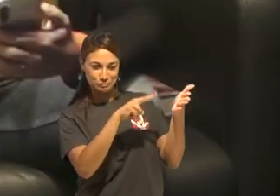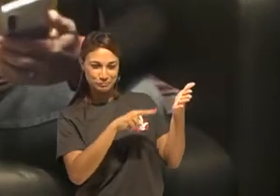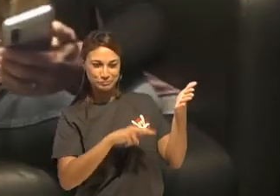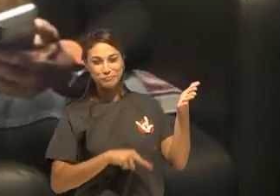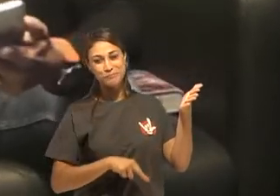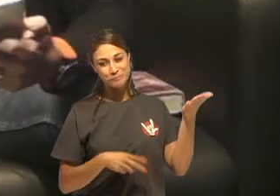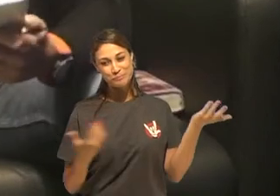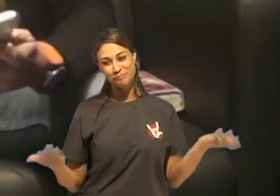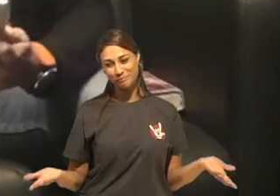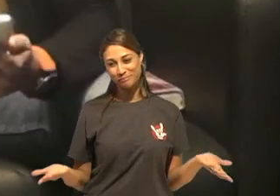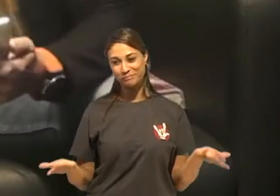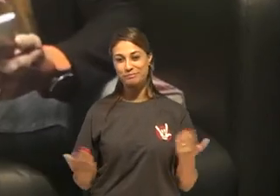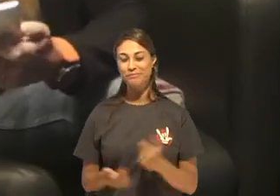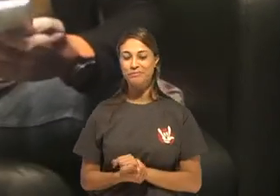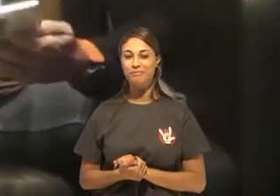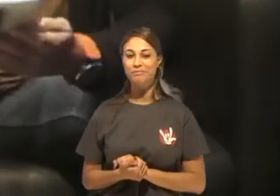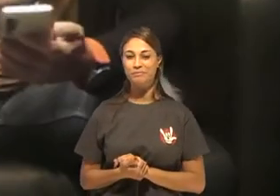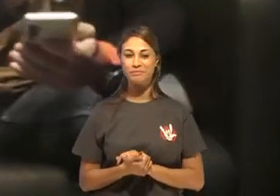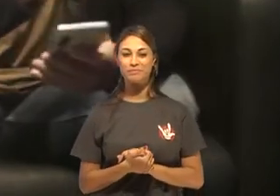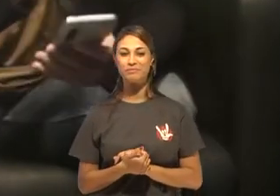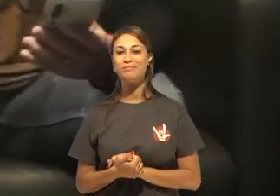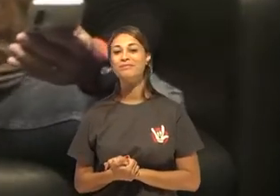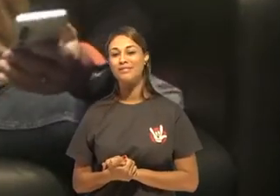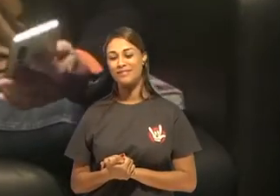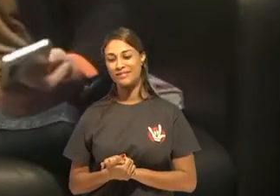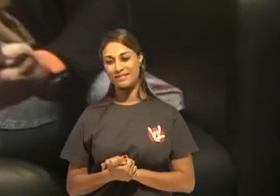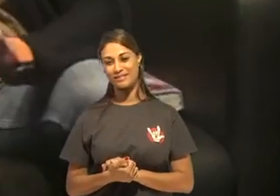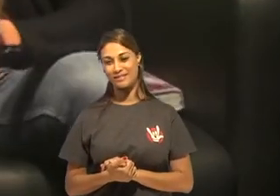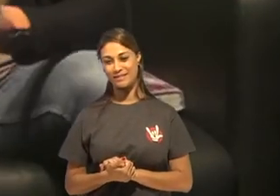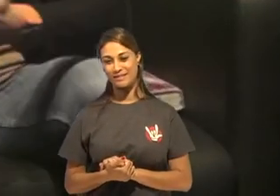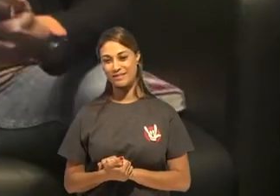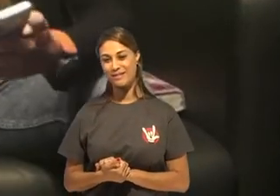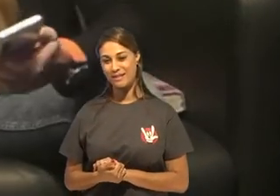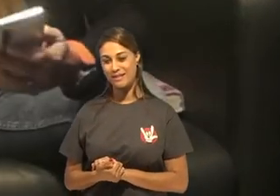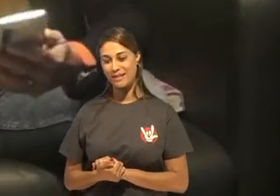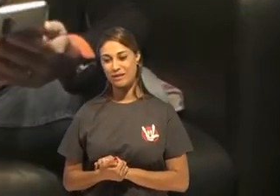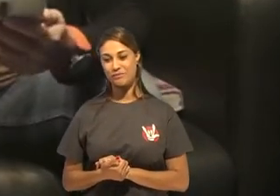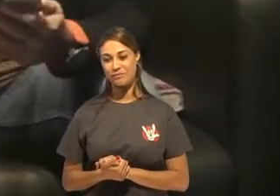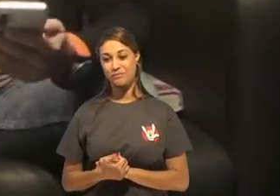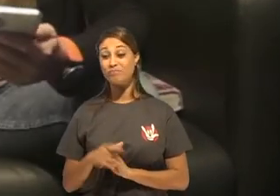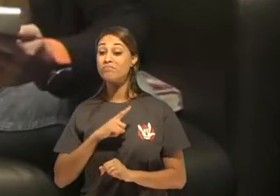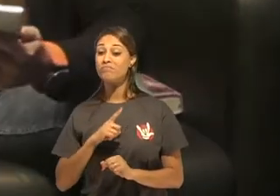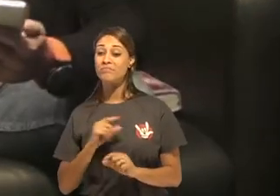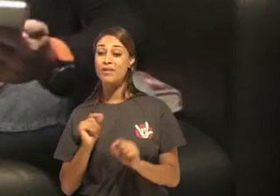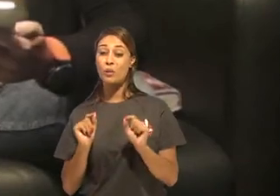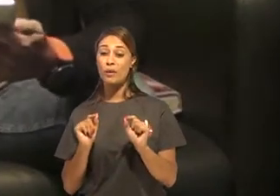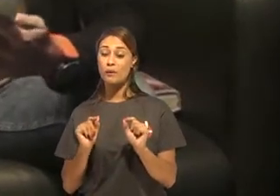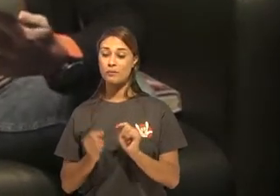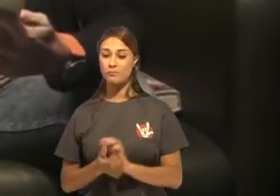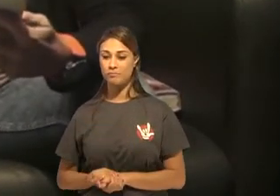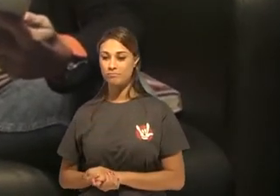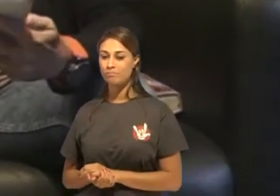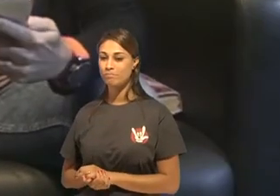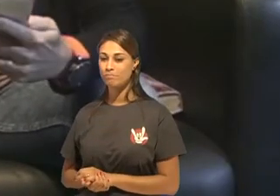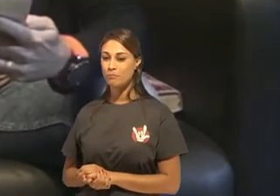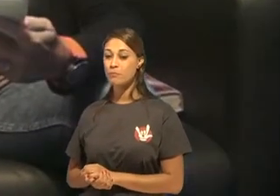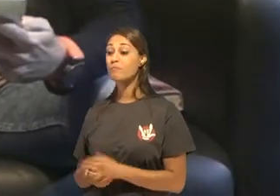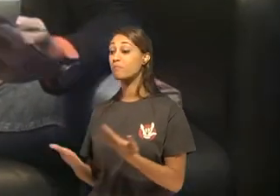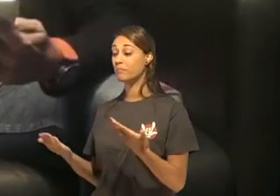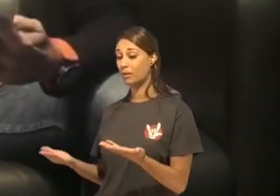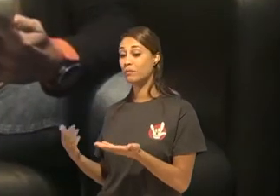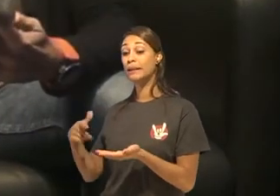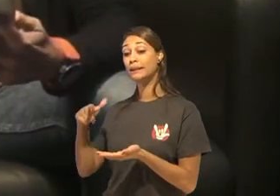Vinícius errar a letra. Por mais um gif. Vamos lá, Van. O que mais tem aí para nós? Bom, gente, antes da gente começar